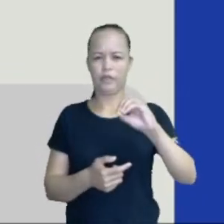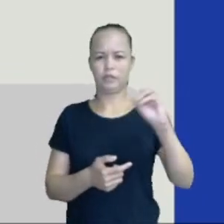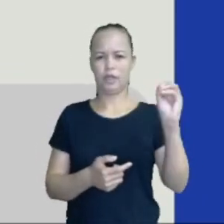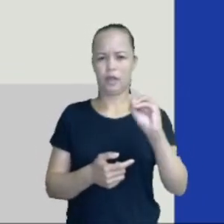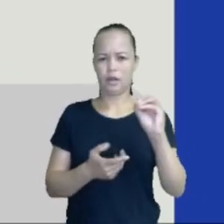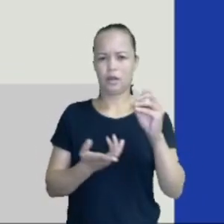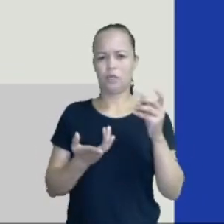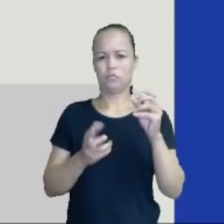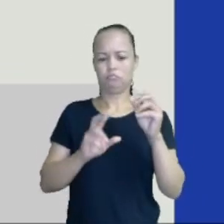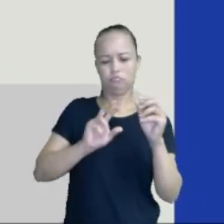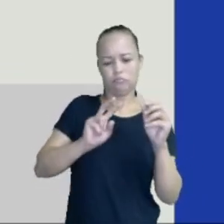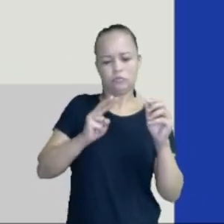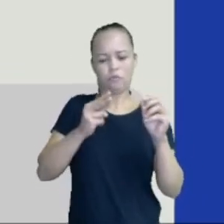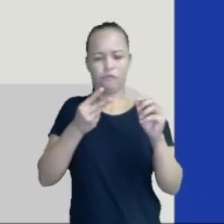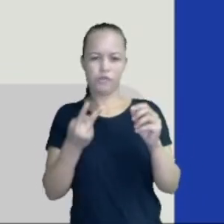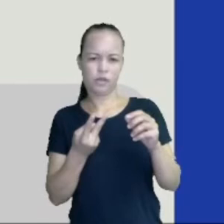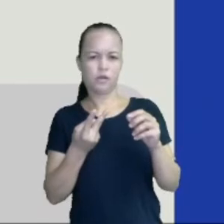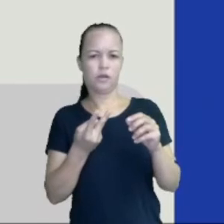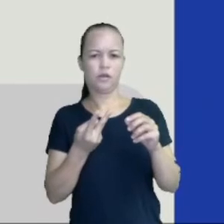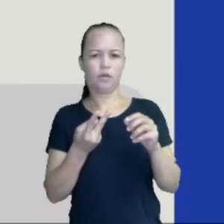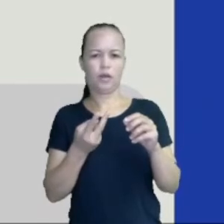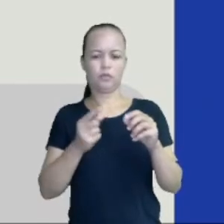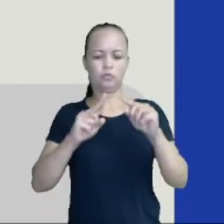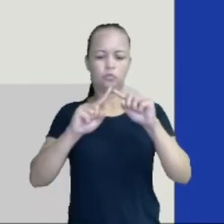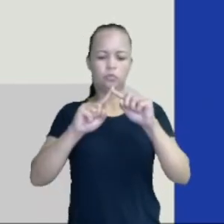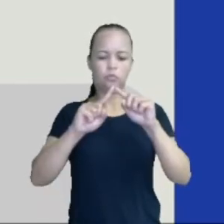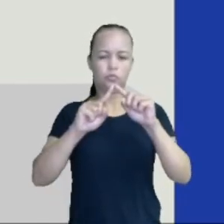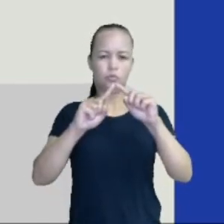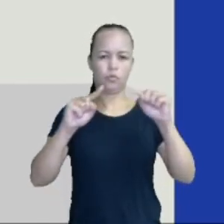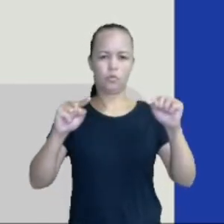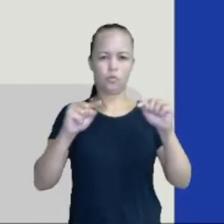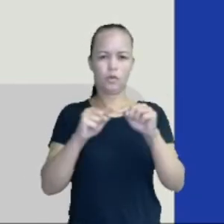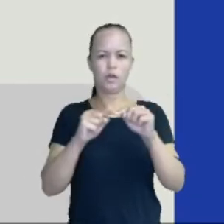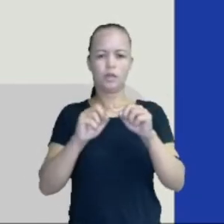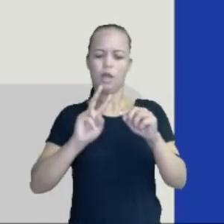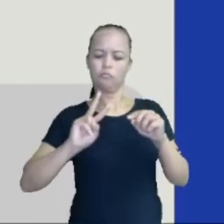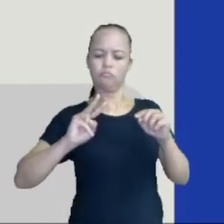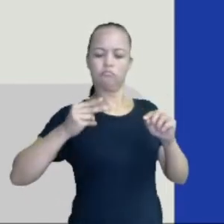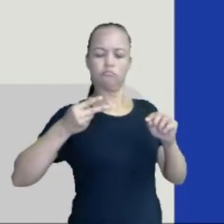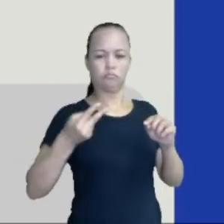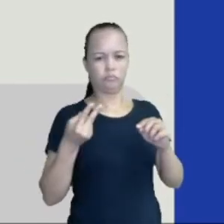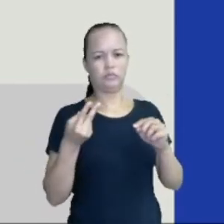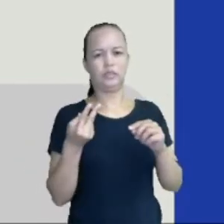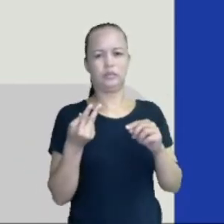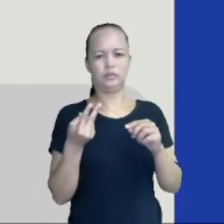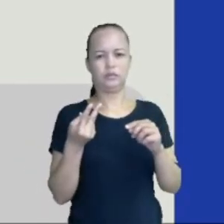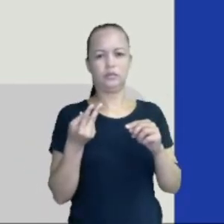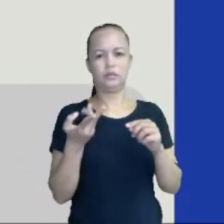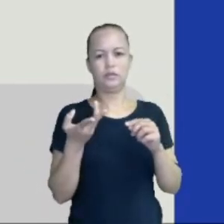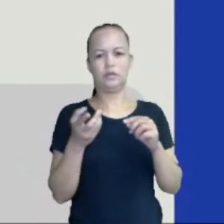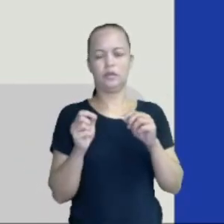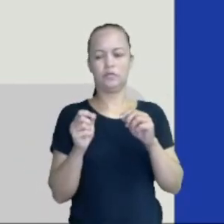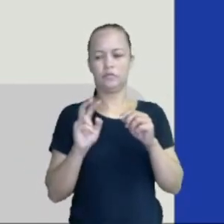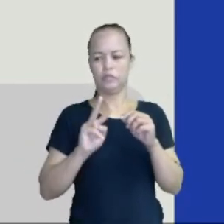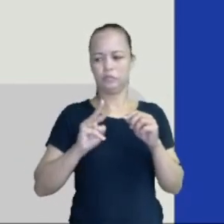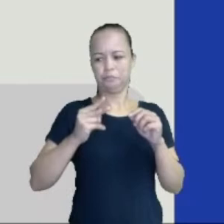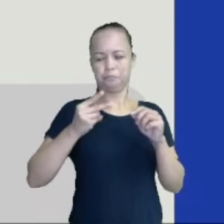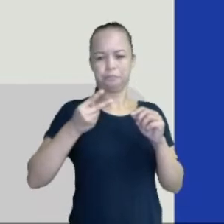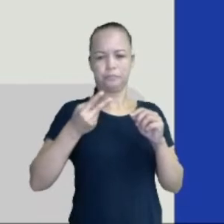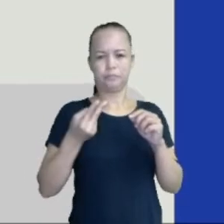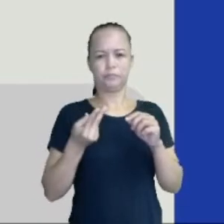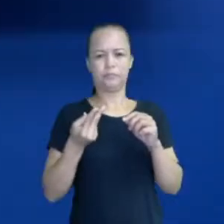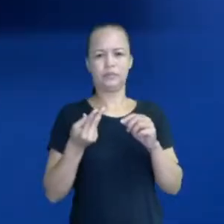o lado dele, ele vira. Tá? É o mesmo triângulo, gente, só que ele está, ó. Vejam que esse lado aqui, tá vendo esse lado